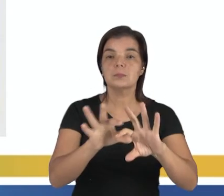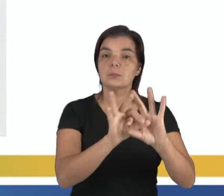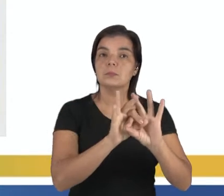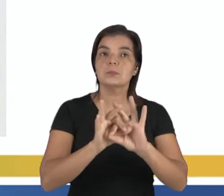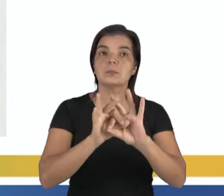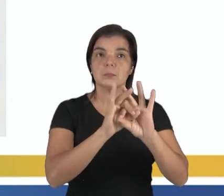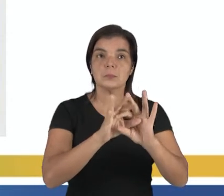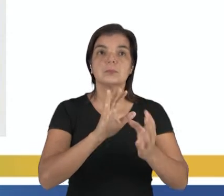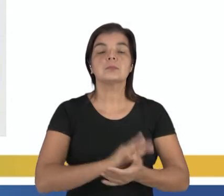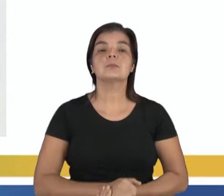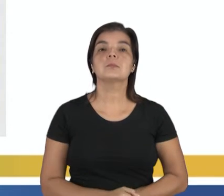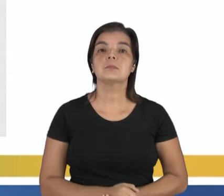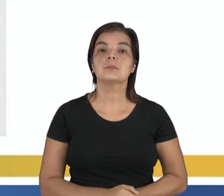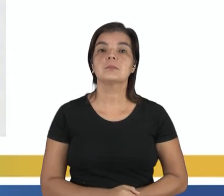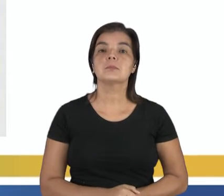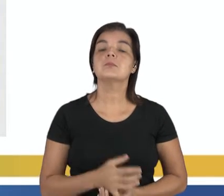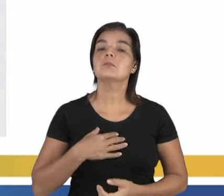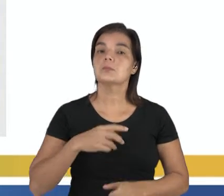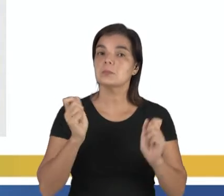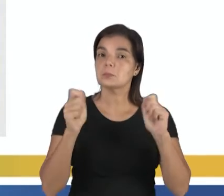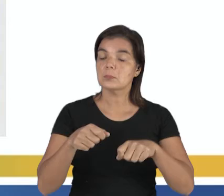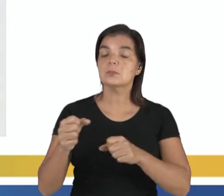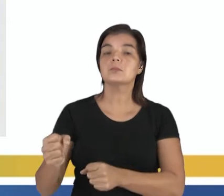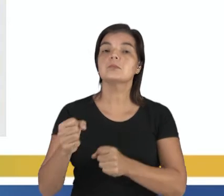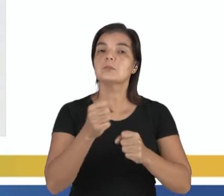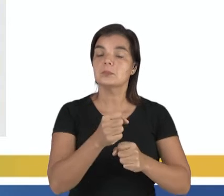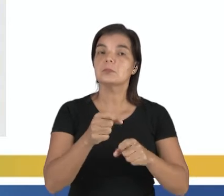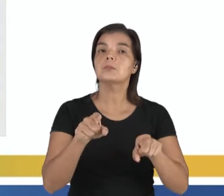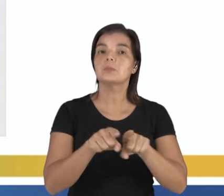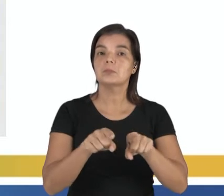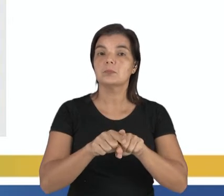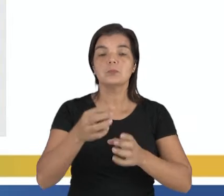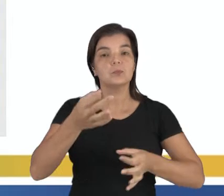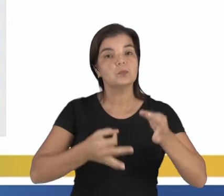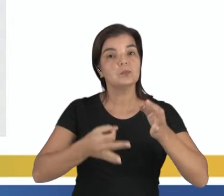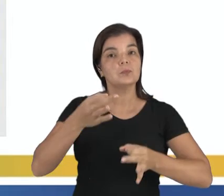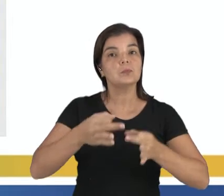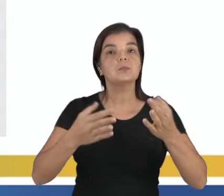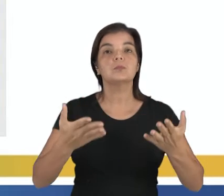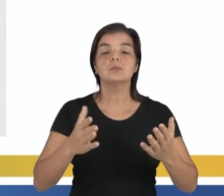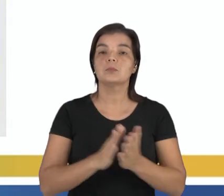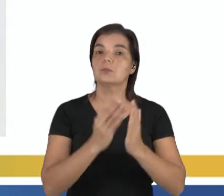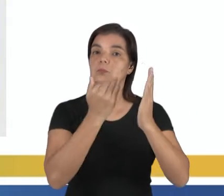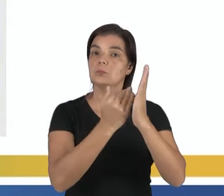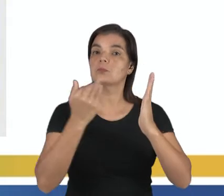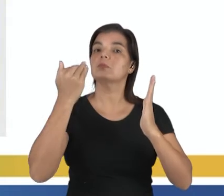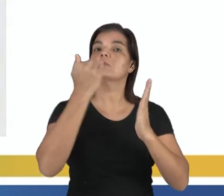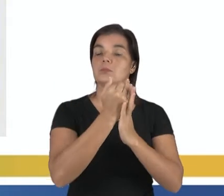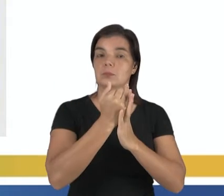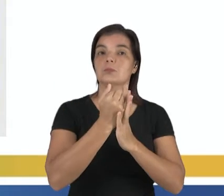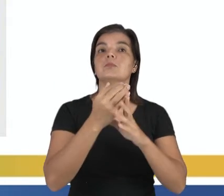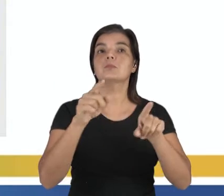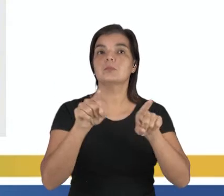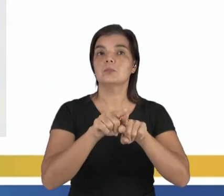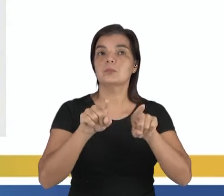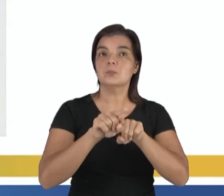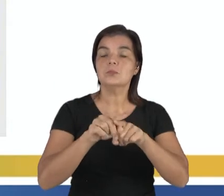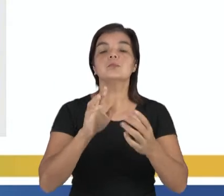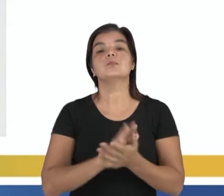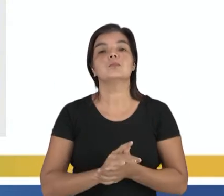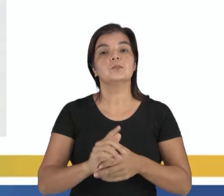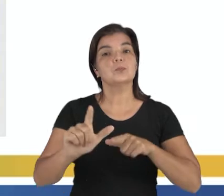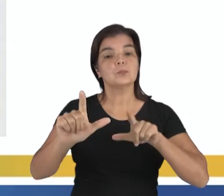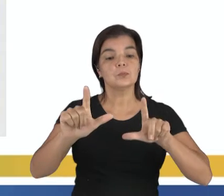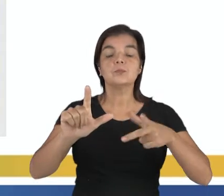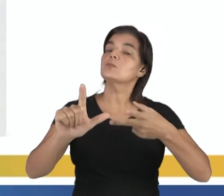harmonia, para que os poderes, eles não, o judiciário não seja, né, maior do que o legislativo, o